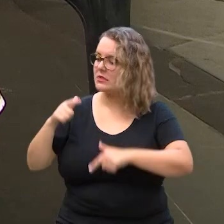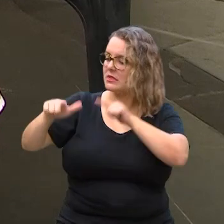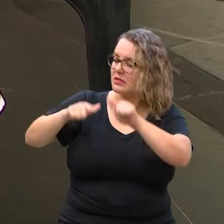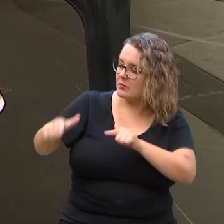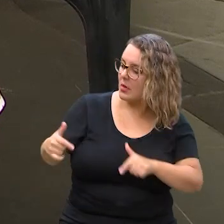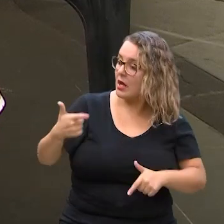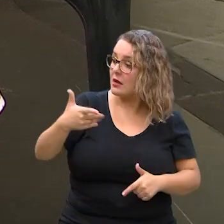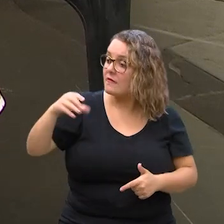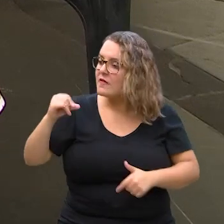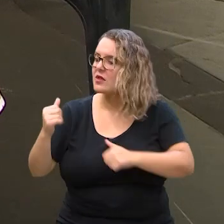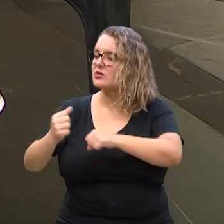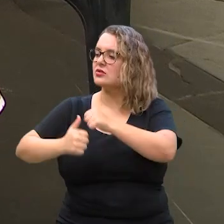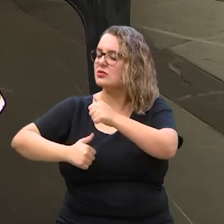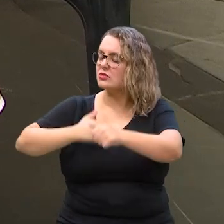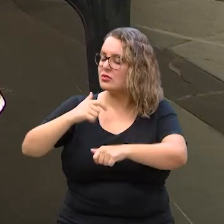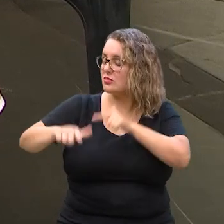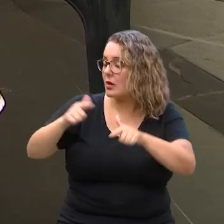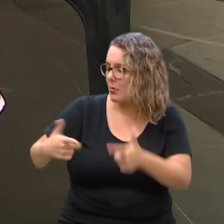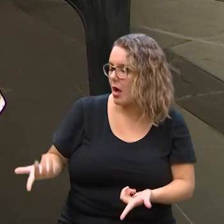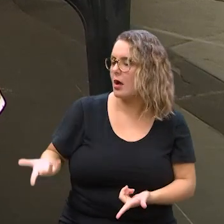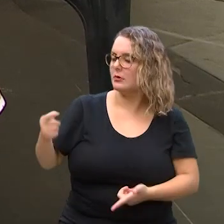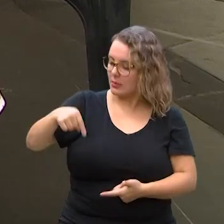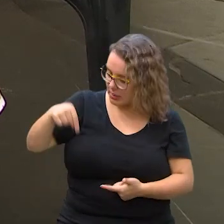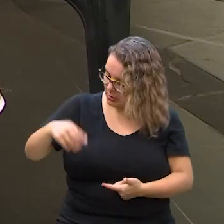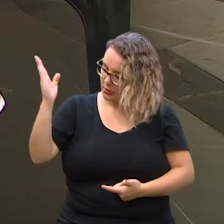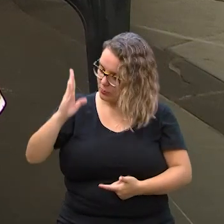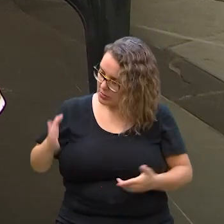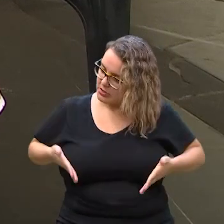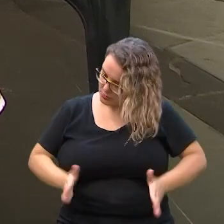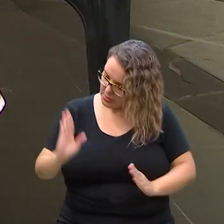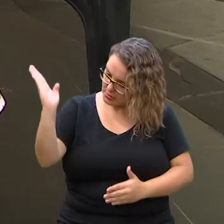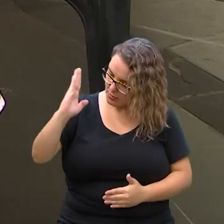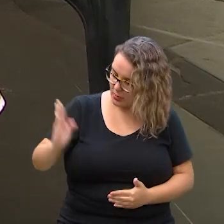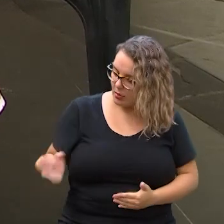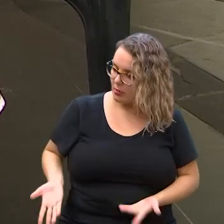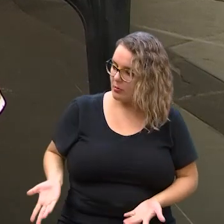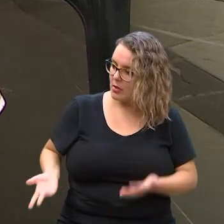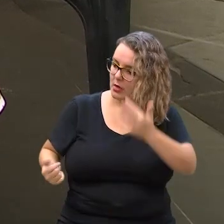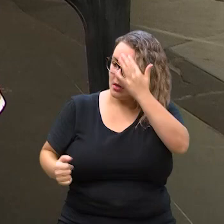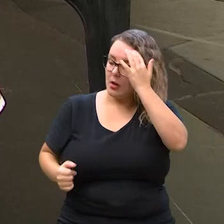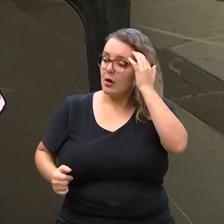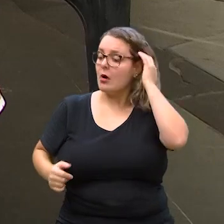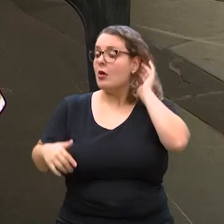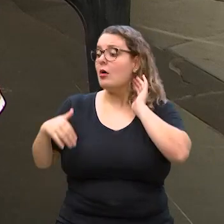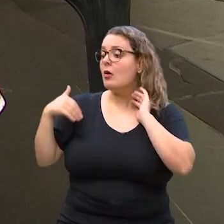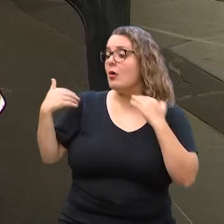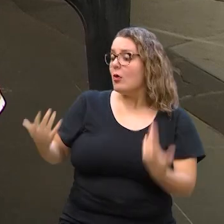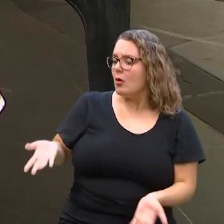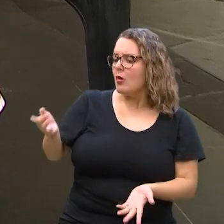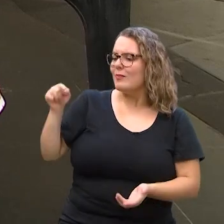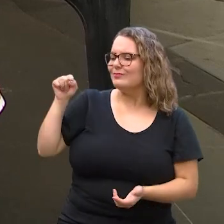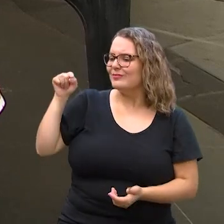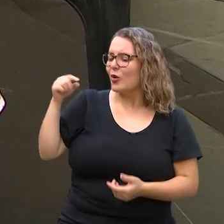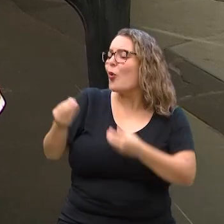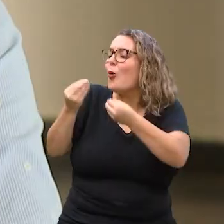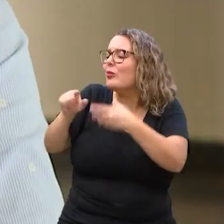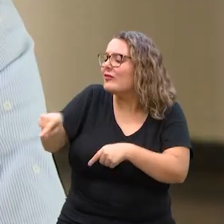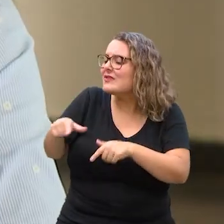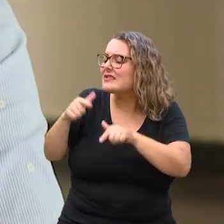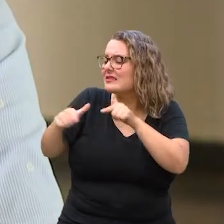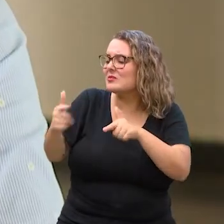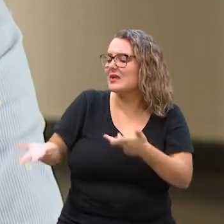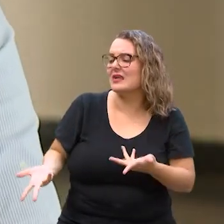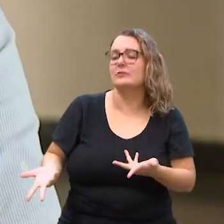vai ser diferente porque ela vem de outra cultura, de outra língua, ou a língua do esporte é uma só, não interessa de onde vem?